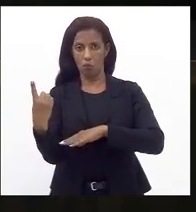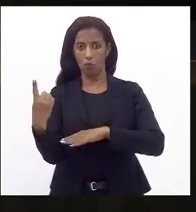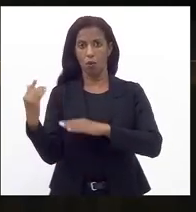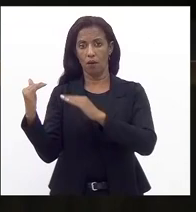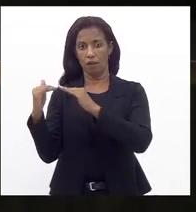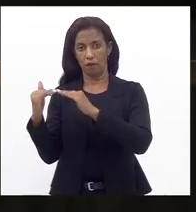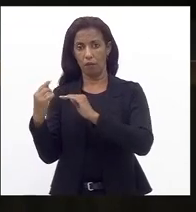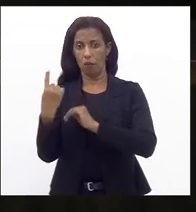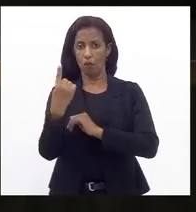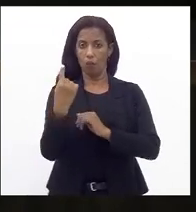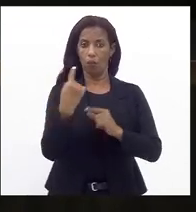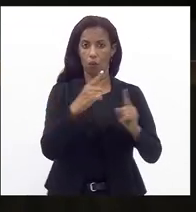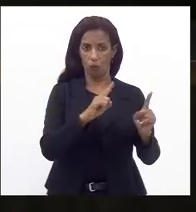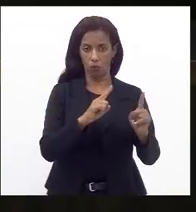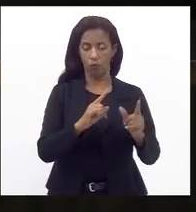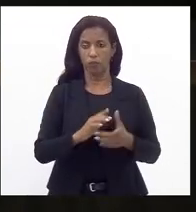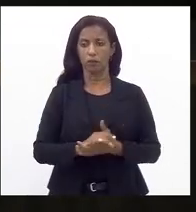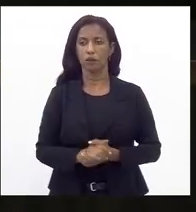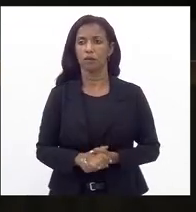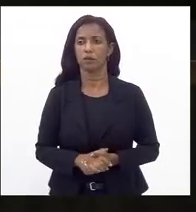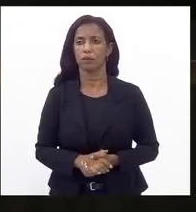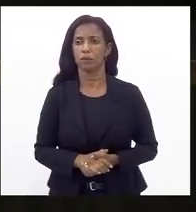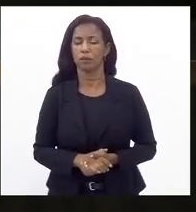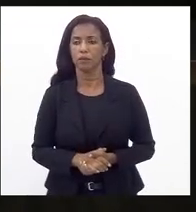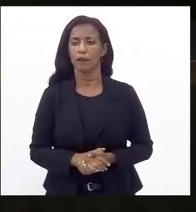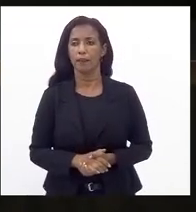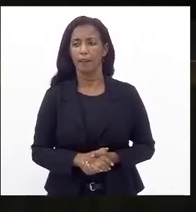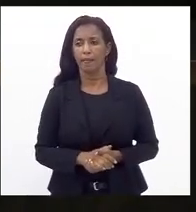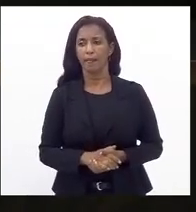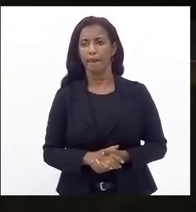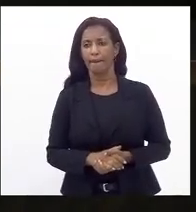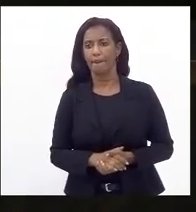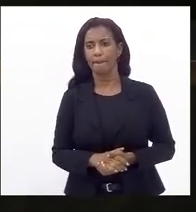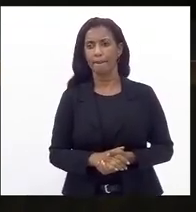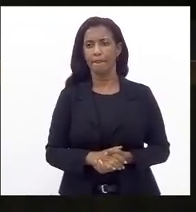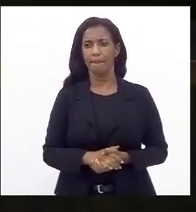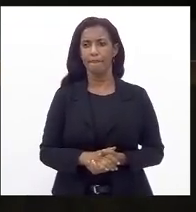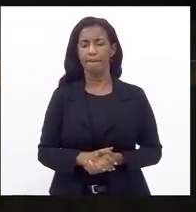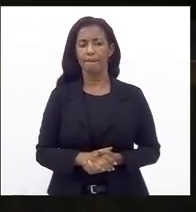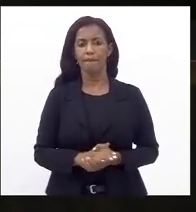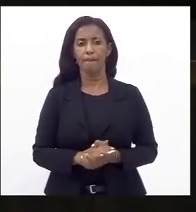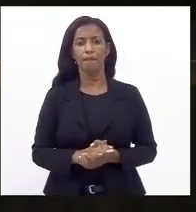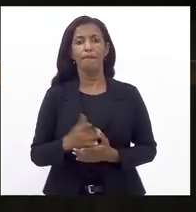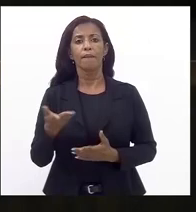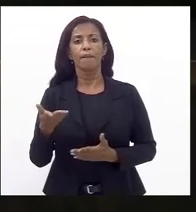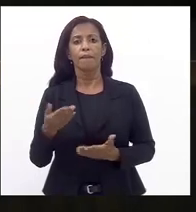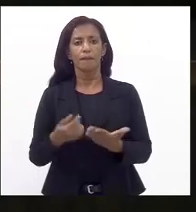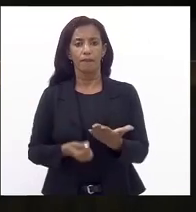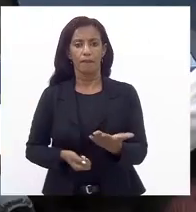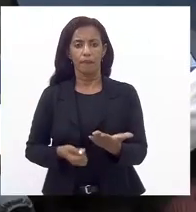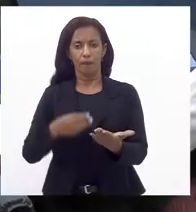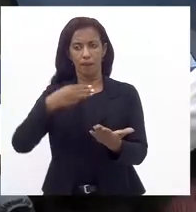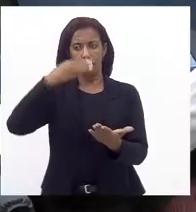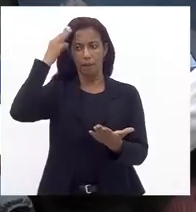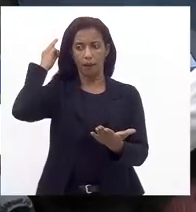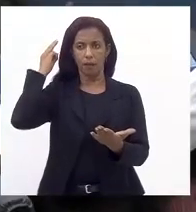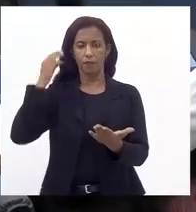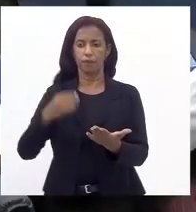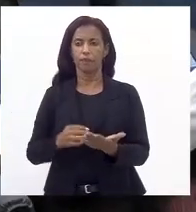contra tá então Deputado Márcio um parecer por favor